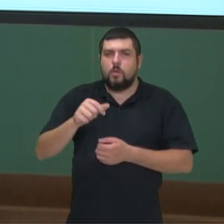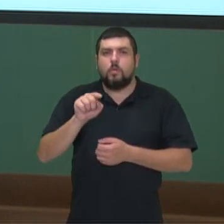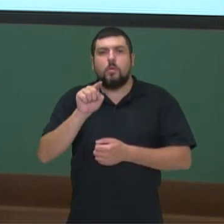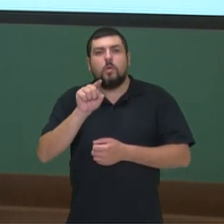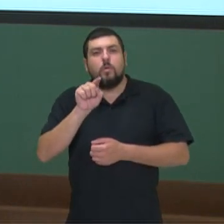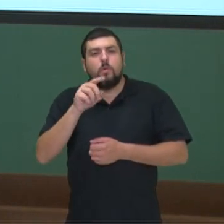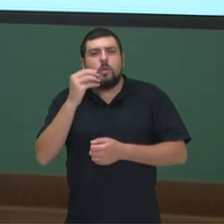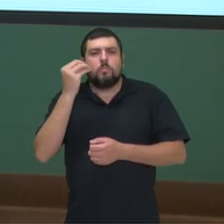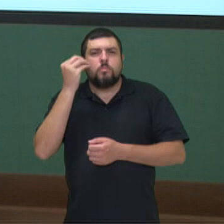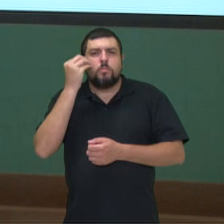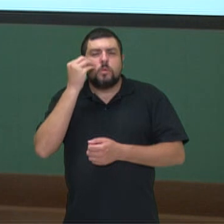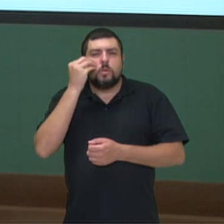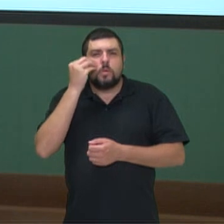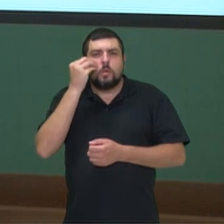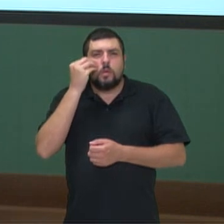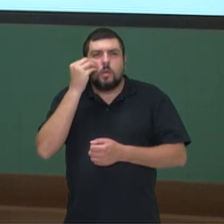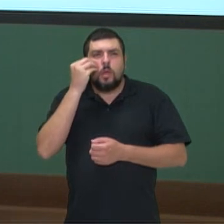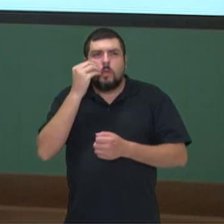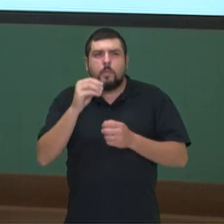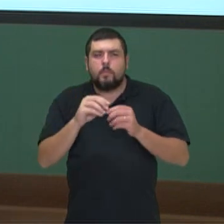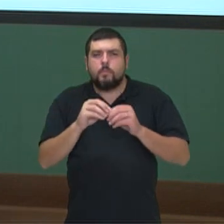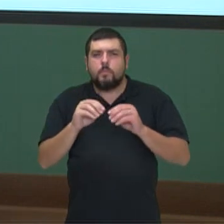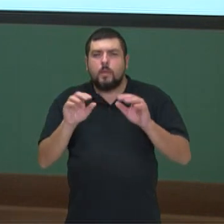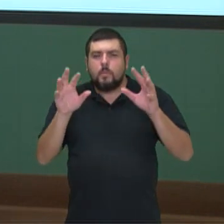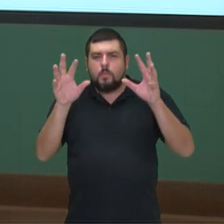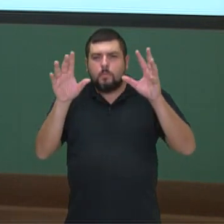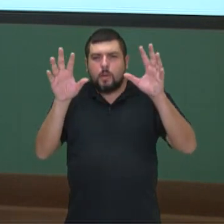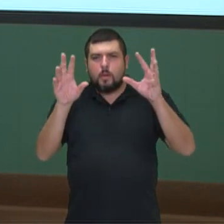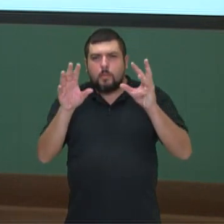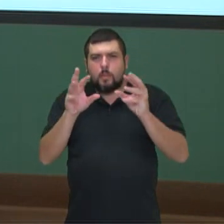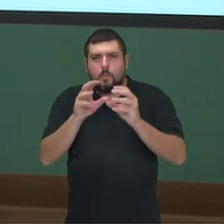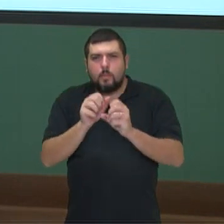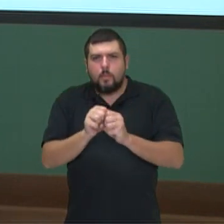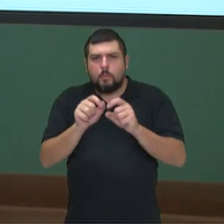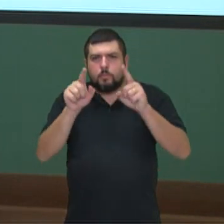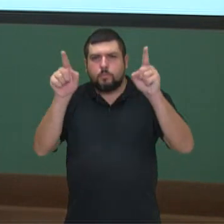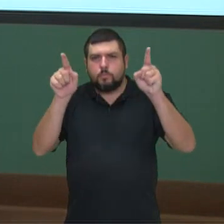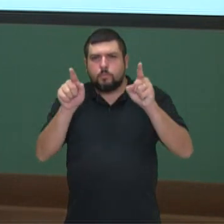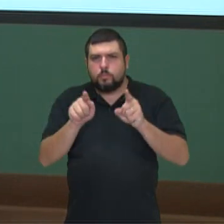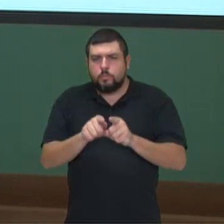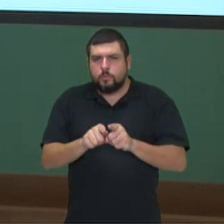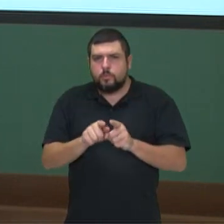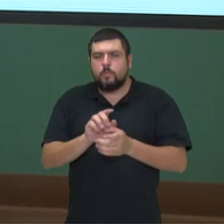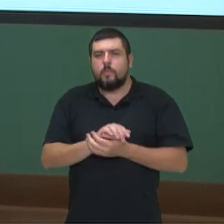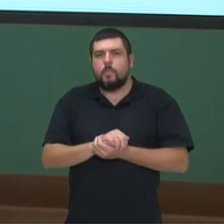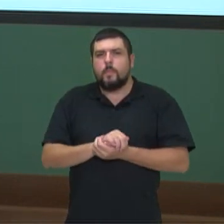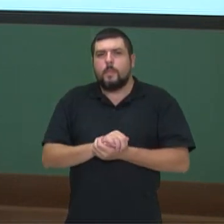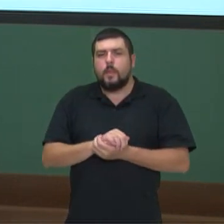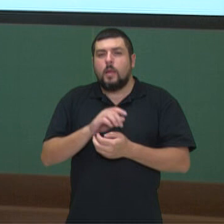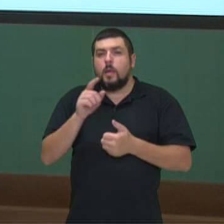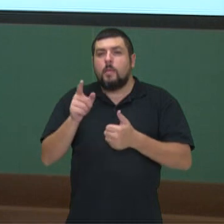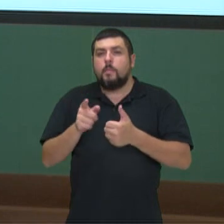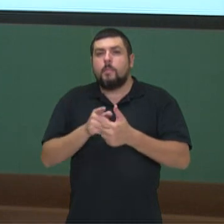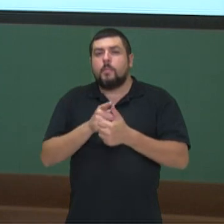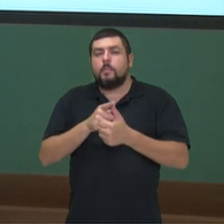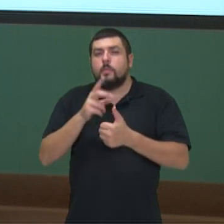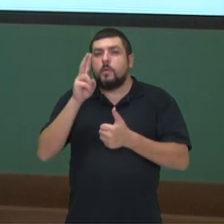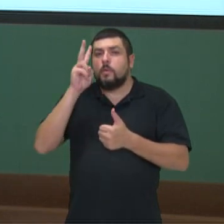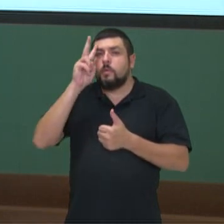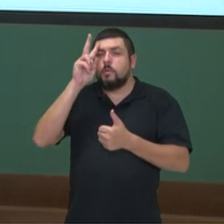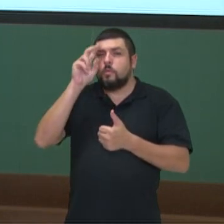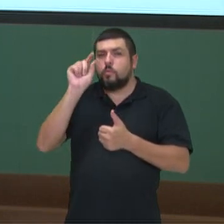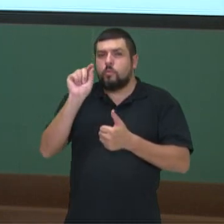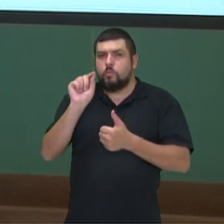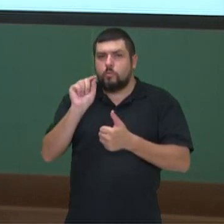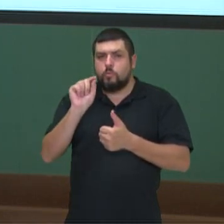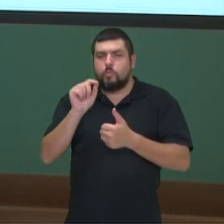ou simplificar as expressões. O que devemos lembrar aqui? Que primeiro nós temos que resolver